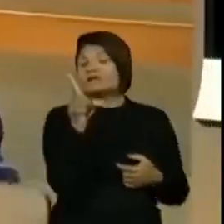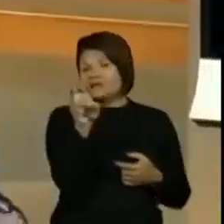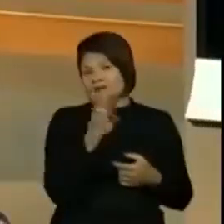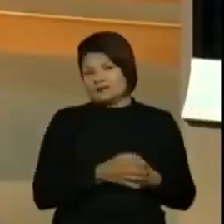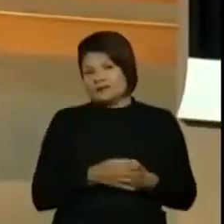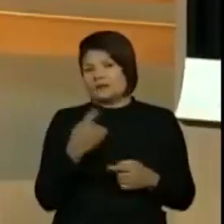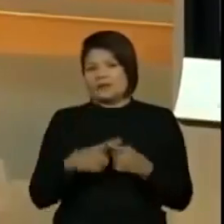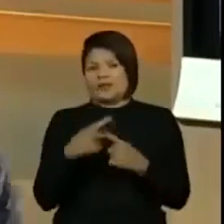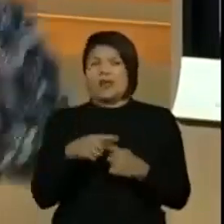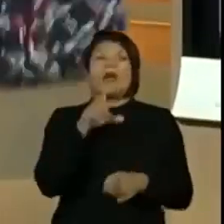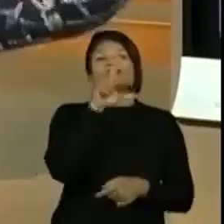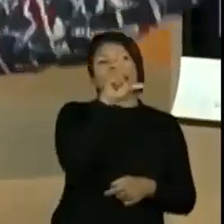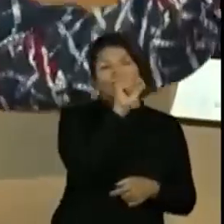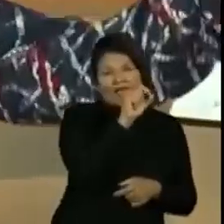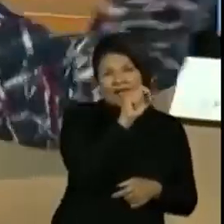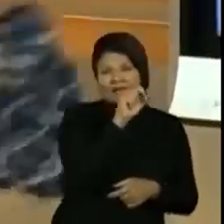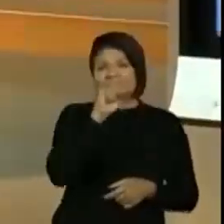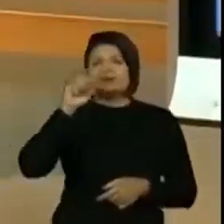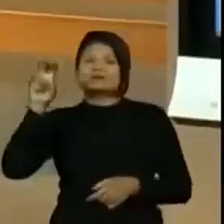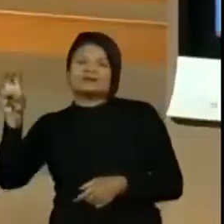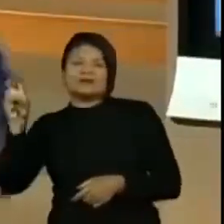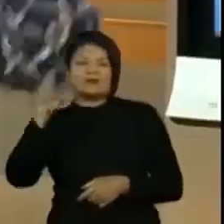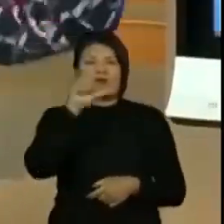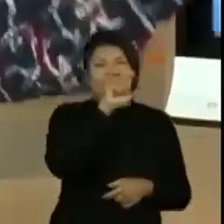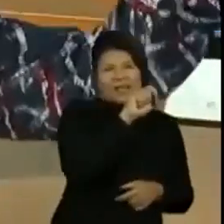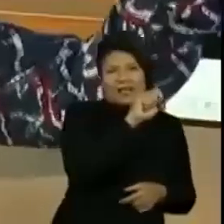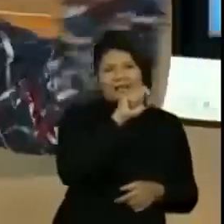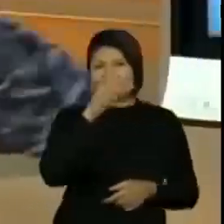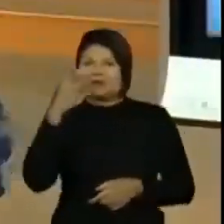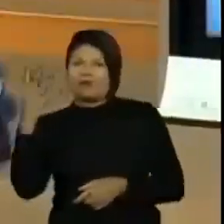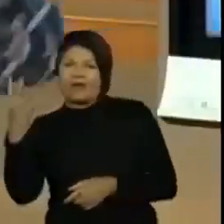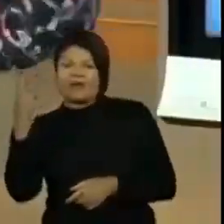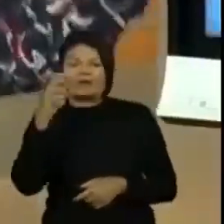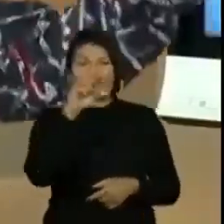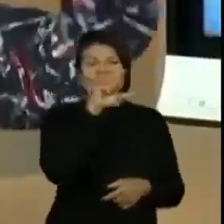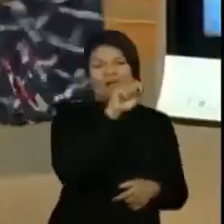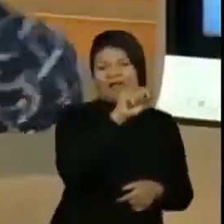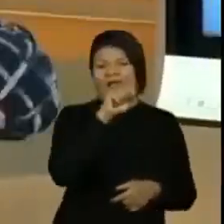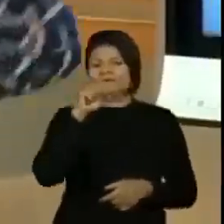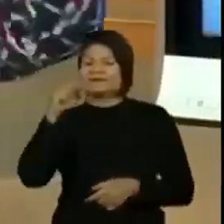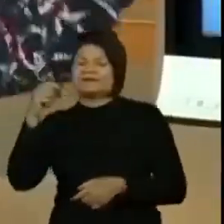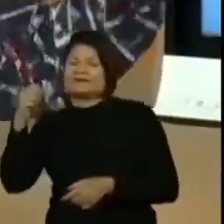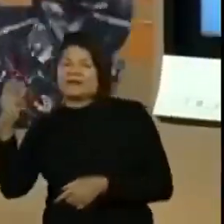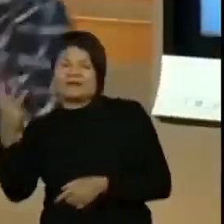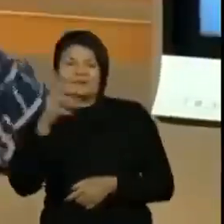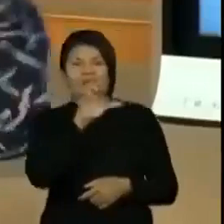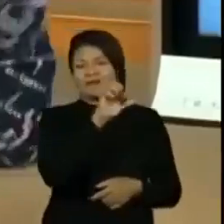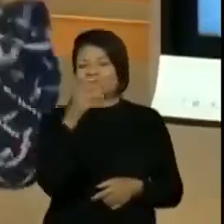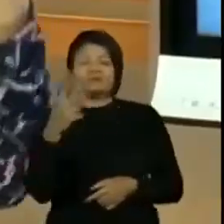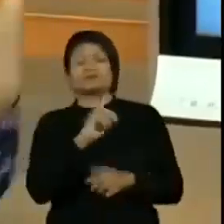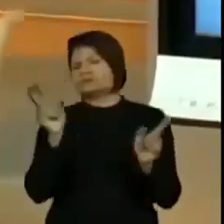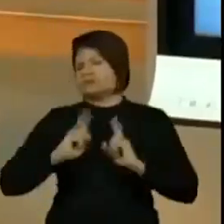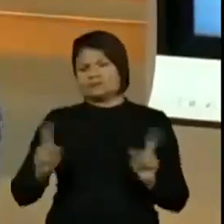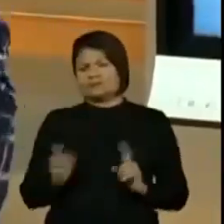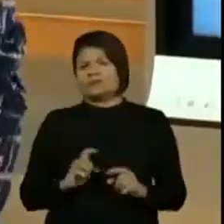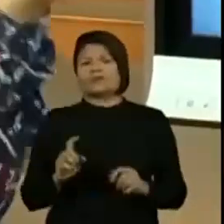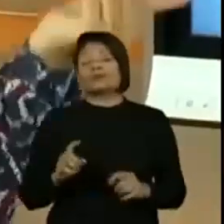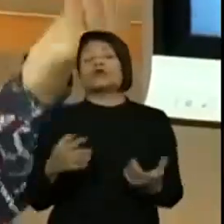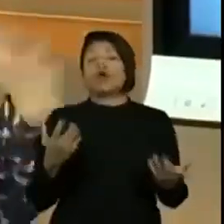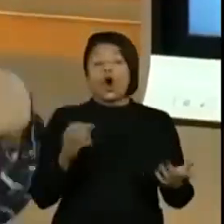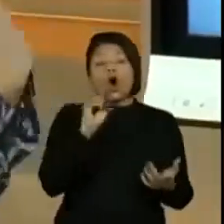fala 10 e 5, 10 e 4, 10 e 3, 10 e 2, 10 e 1. Você